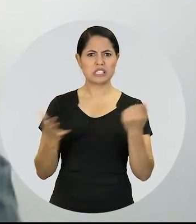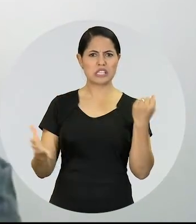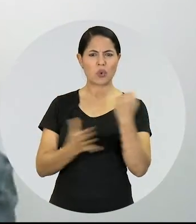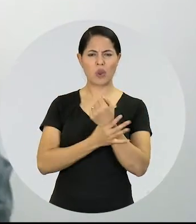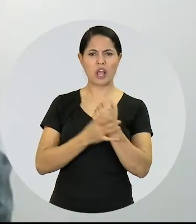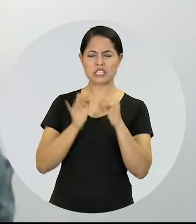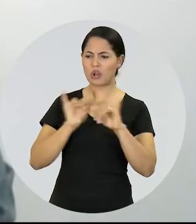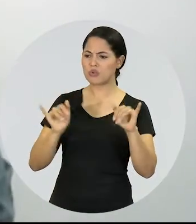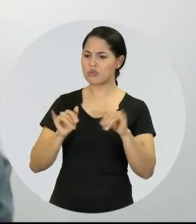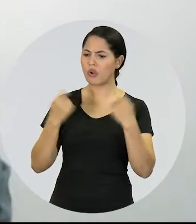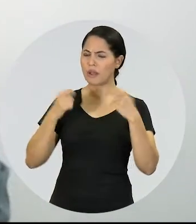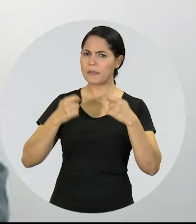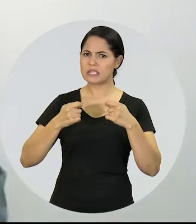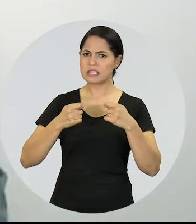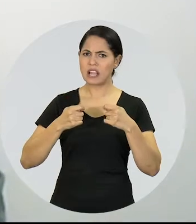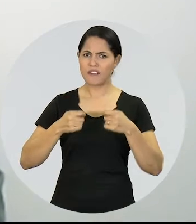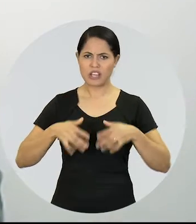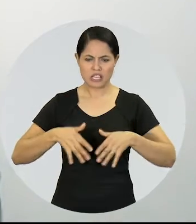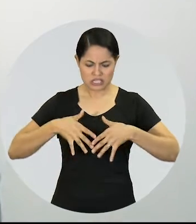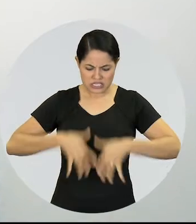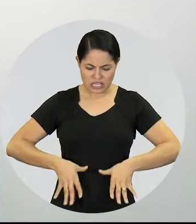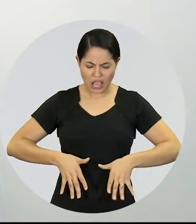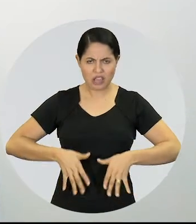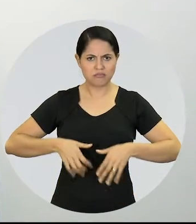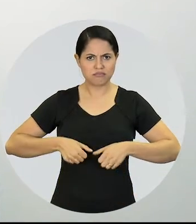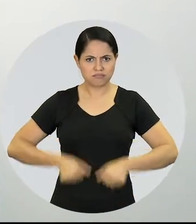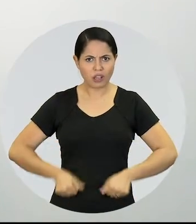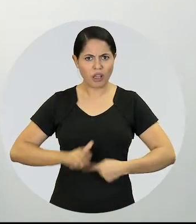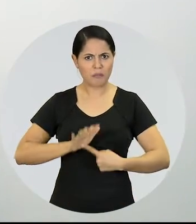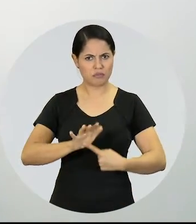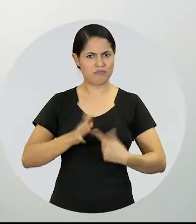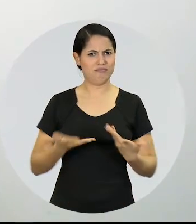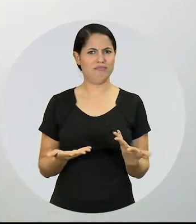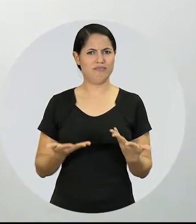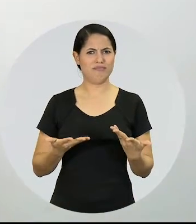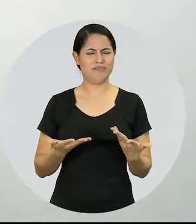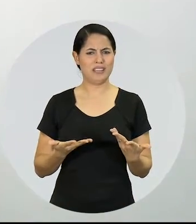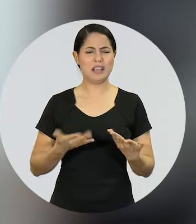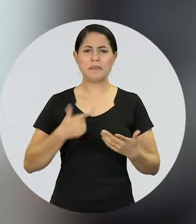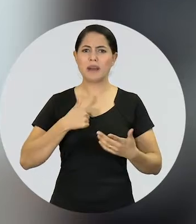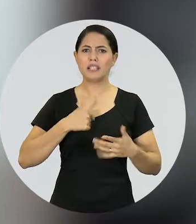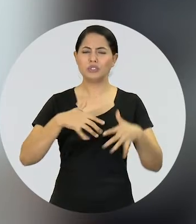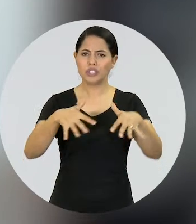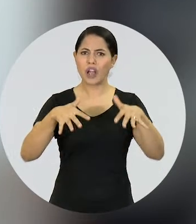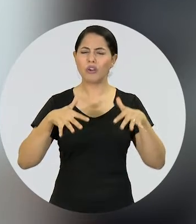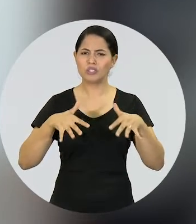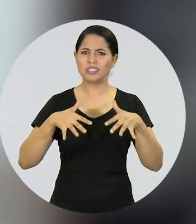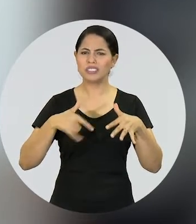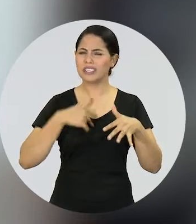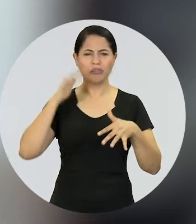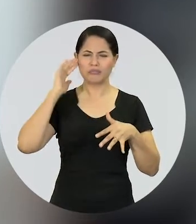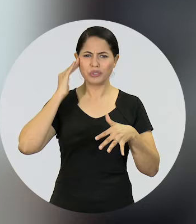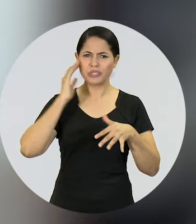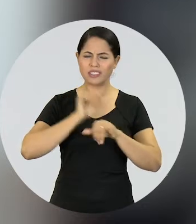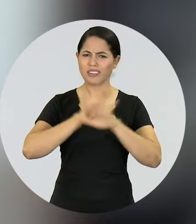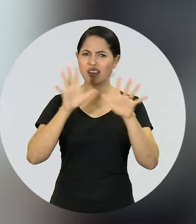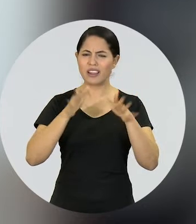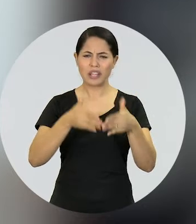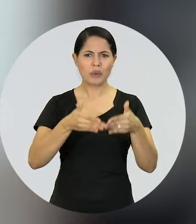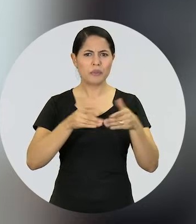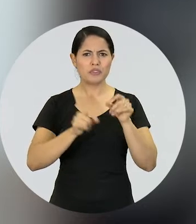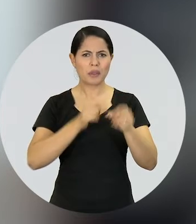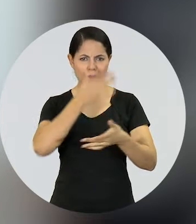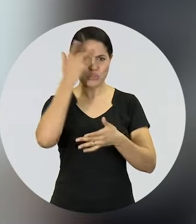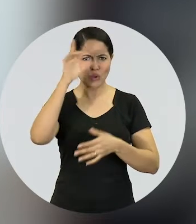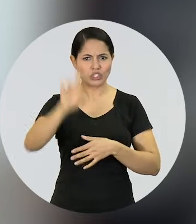a minha saia. Nesse mesmo dia eu tinha audiência em Cabo Frio, 15 horas. E eu não entendi por que